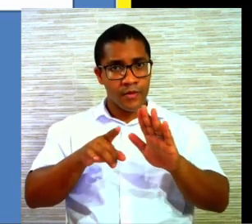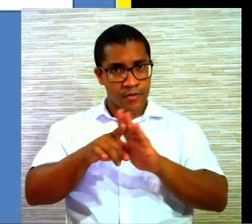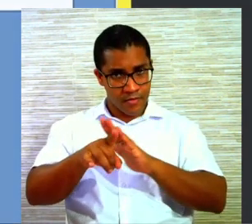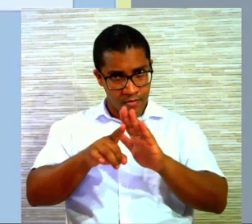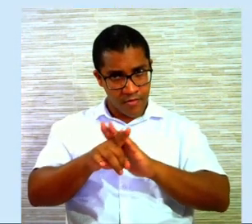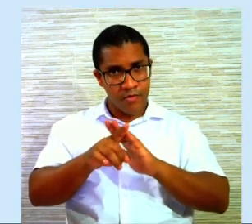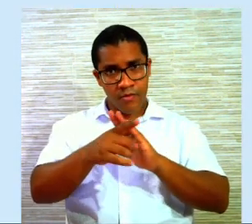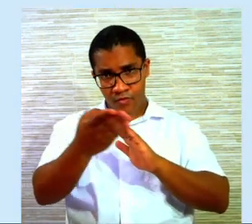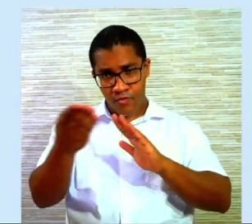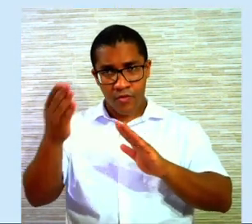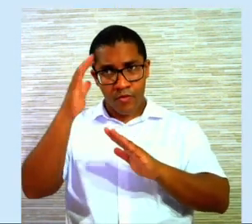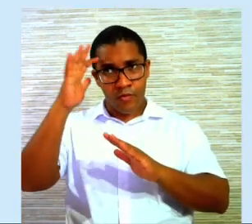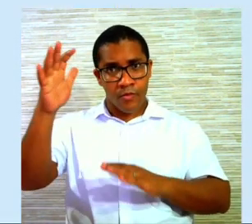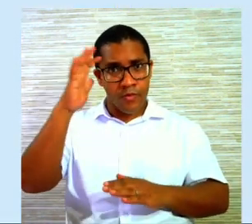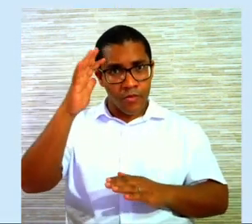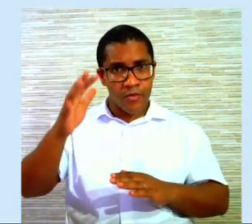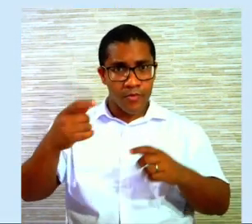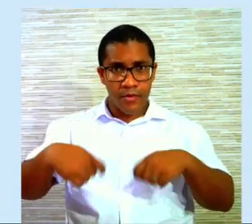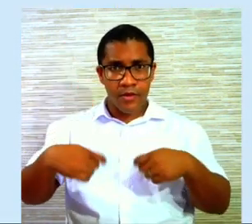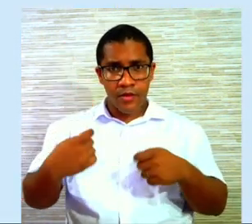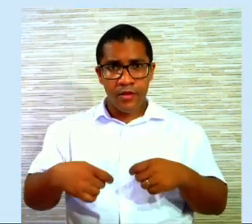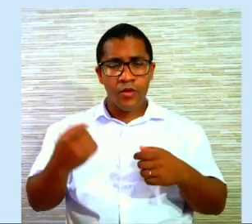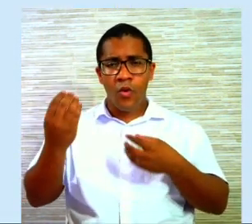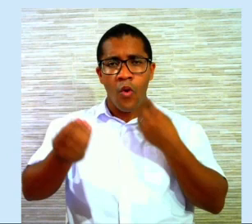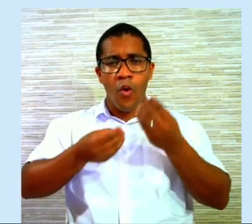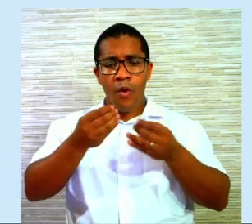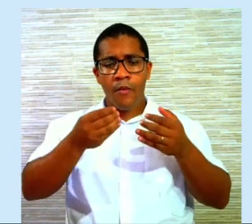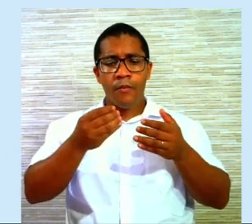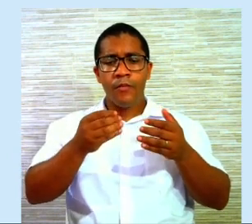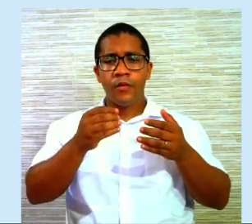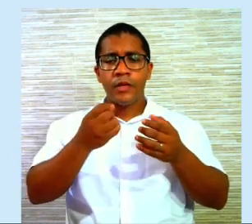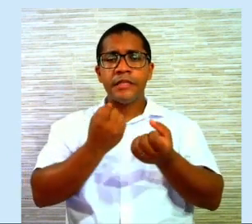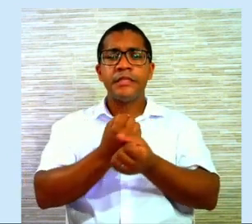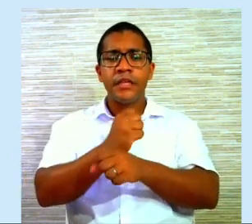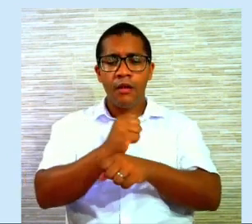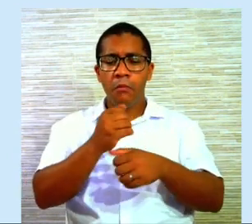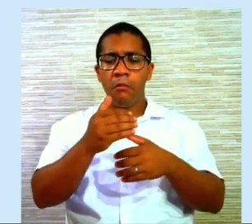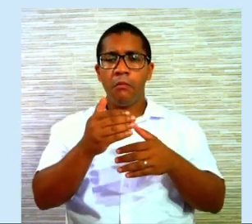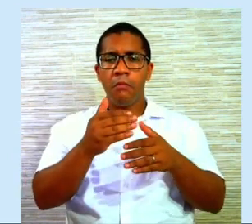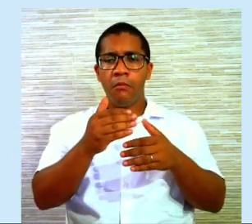aí levantadas. Como era o processo de escravidão?